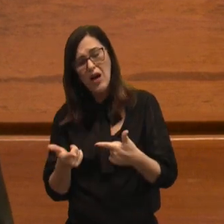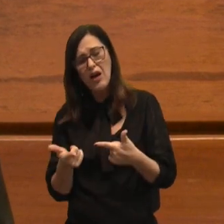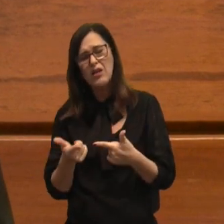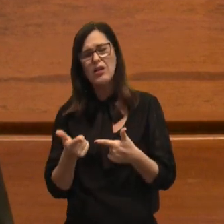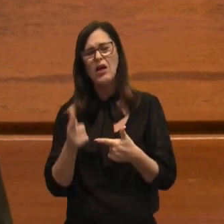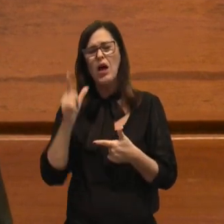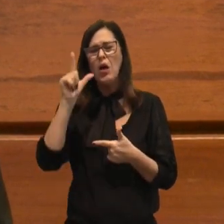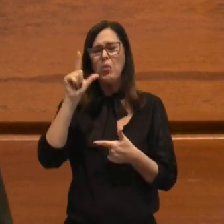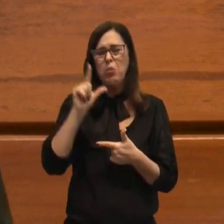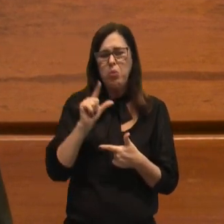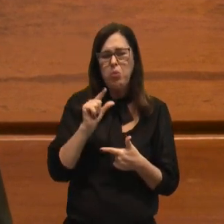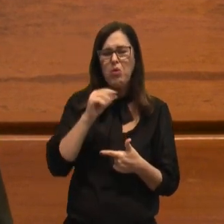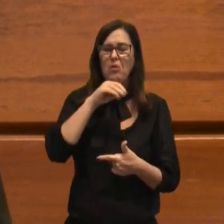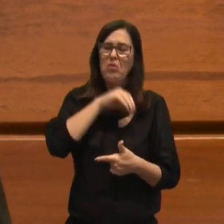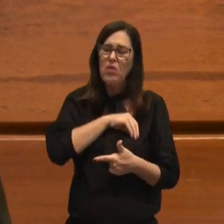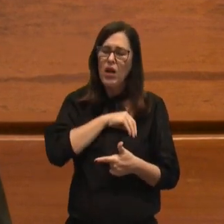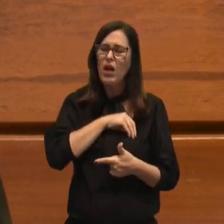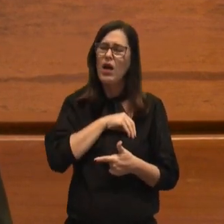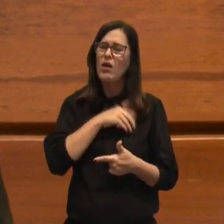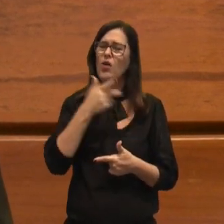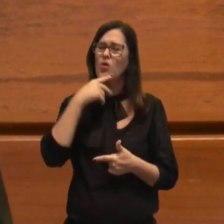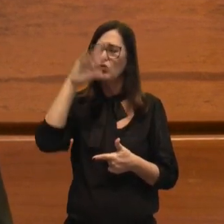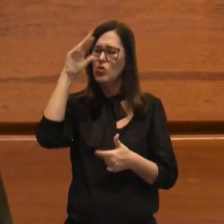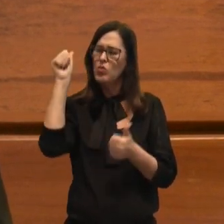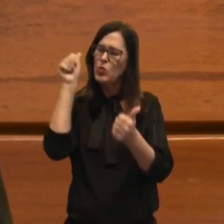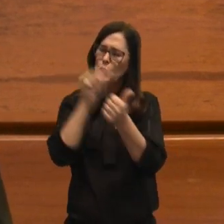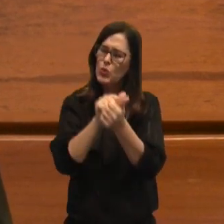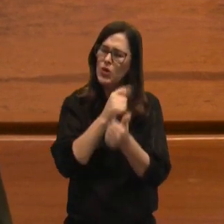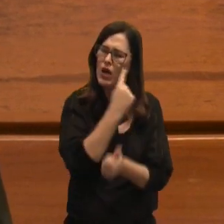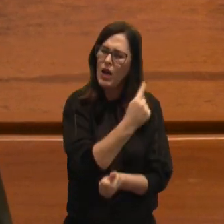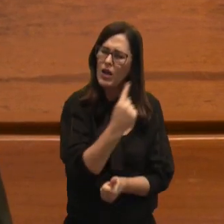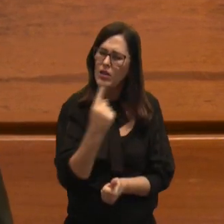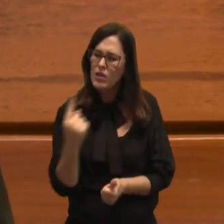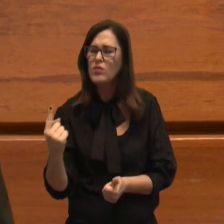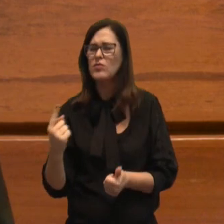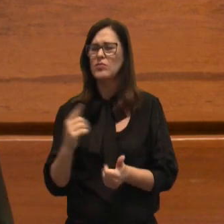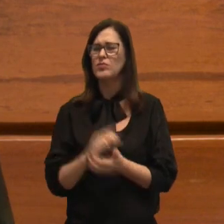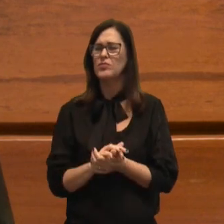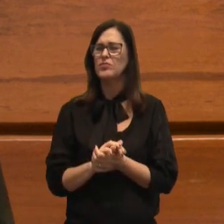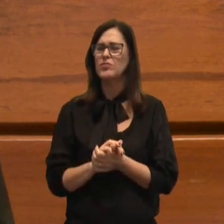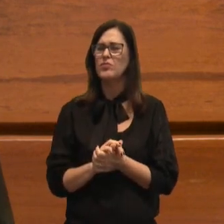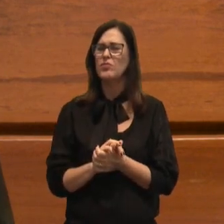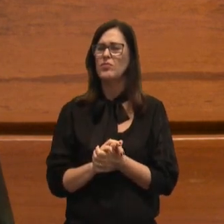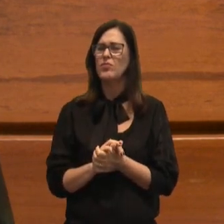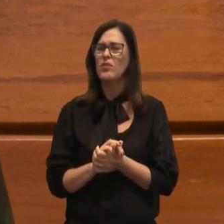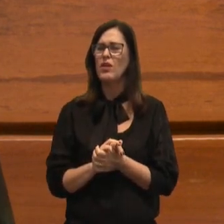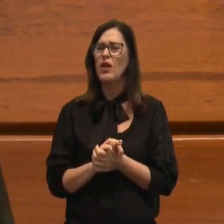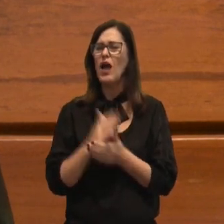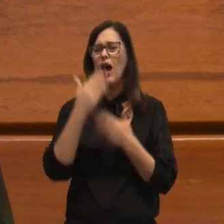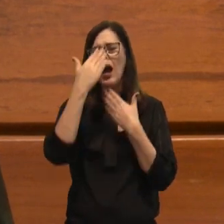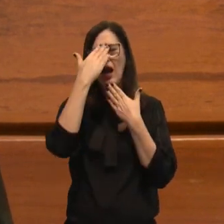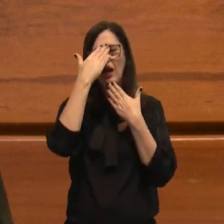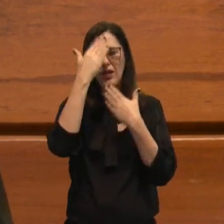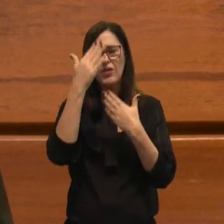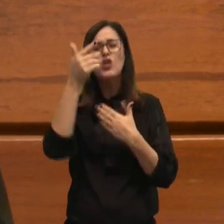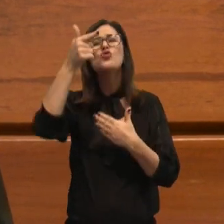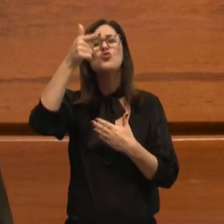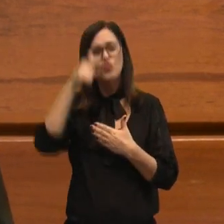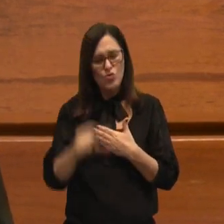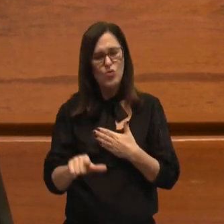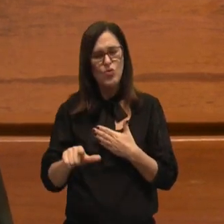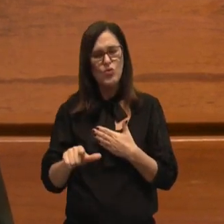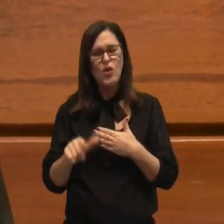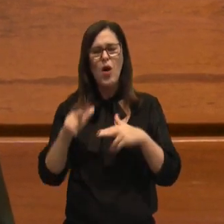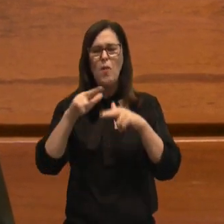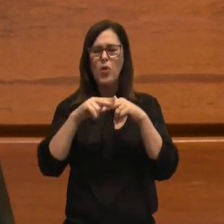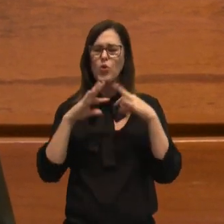pela diminuição da renda, que o Senhor seja com cada um deles, Senhor Deus. Assim nós agradecemos mais uma vez